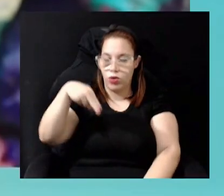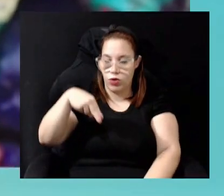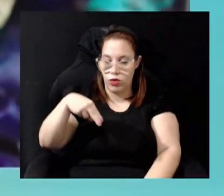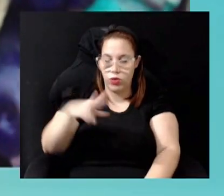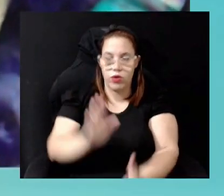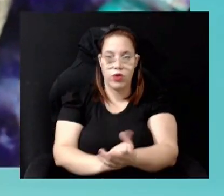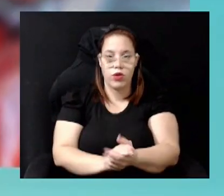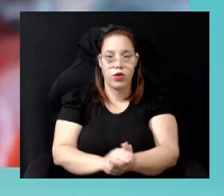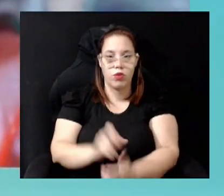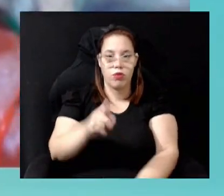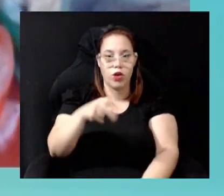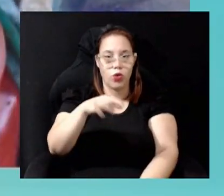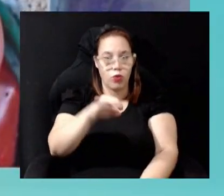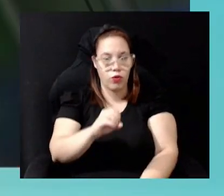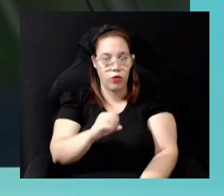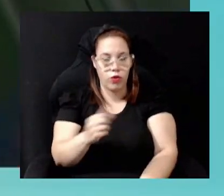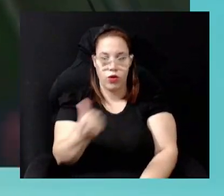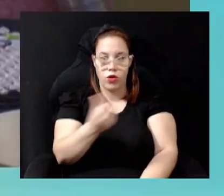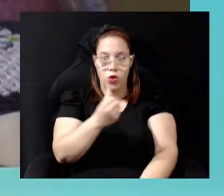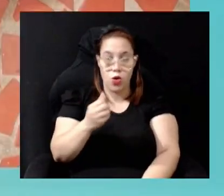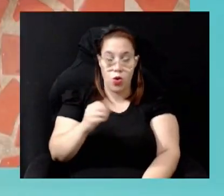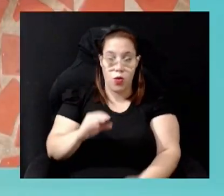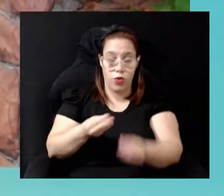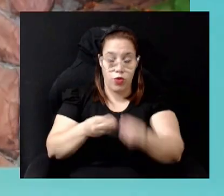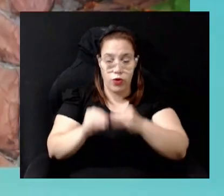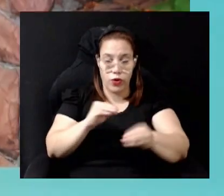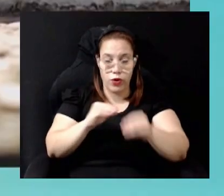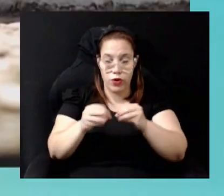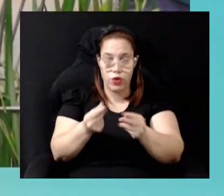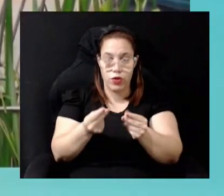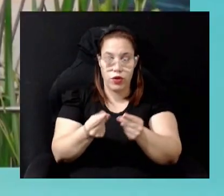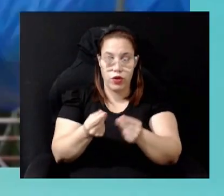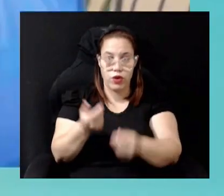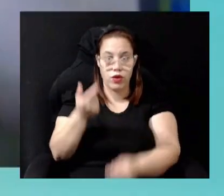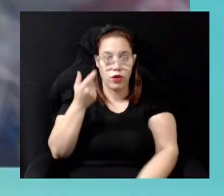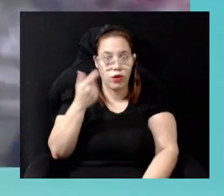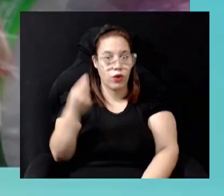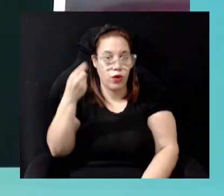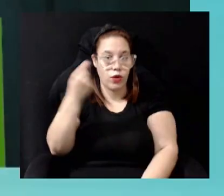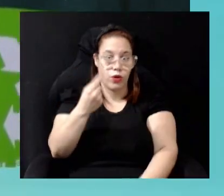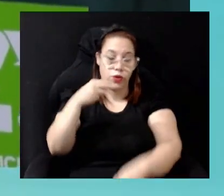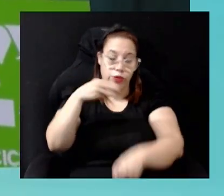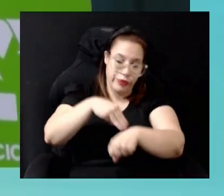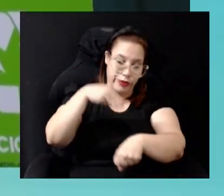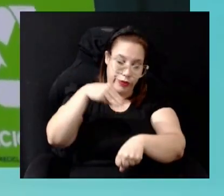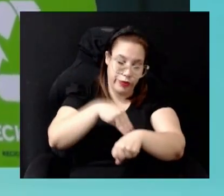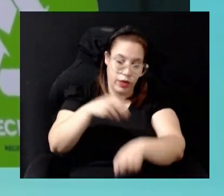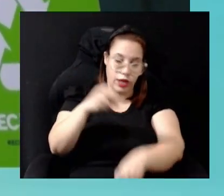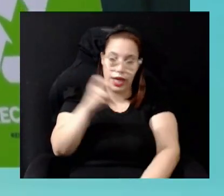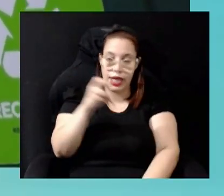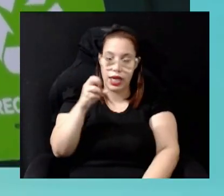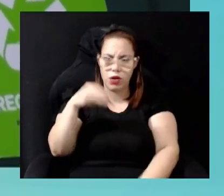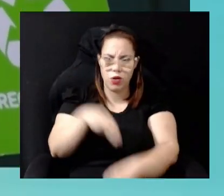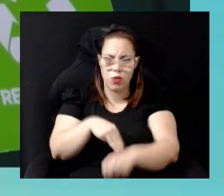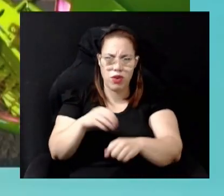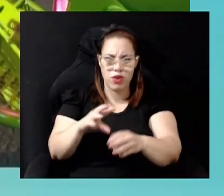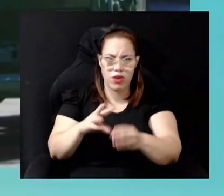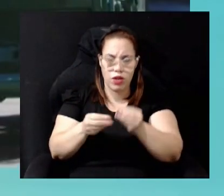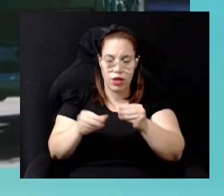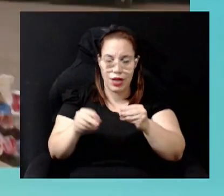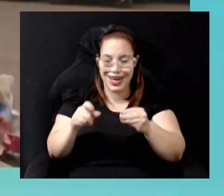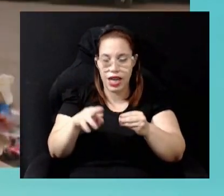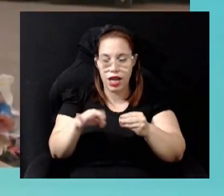1 milhão de garrafas plásticas são compradas a cada minuto e até 5 bilhões de sacolas plásticas são usadas por